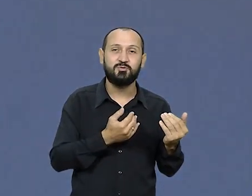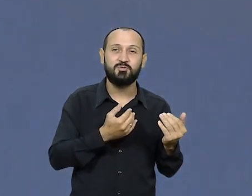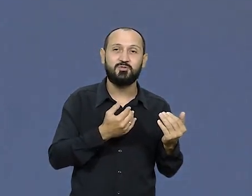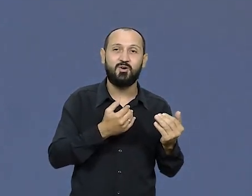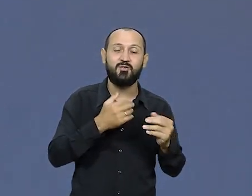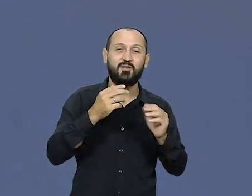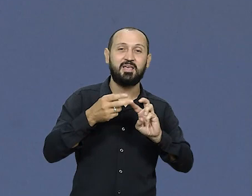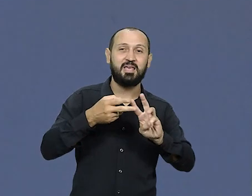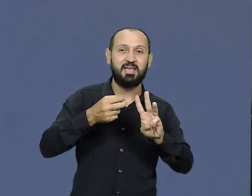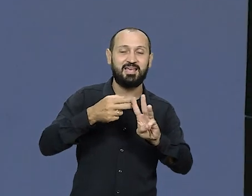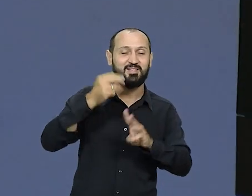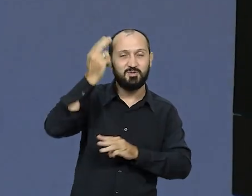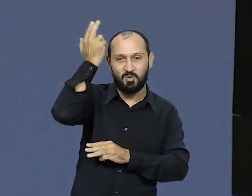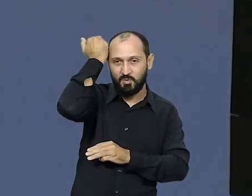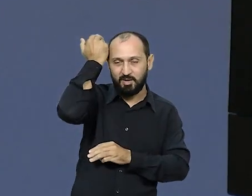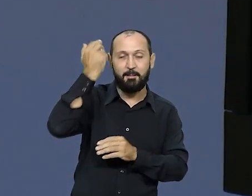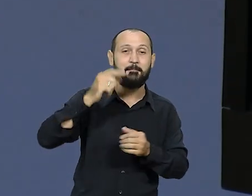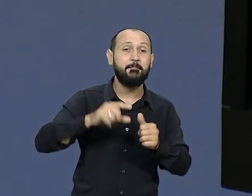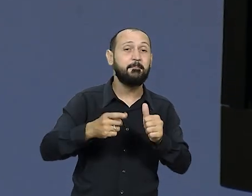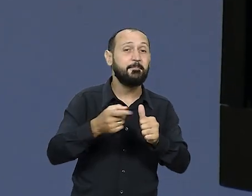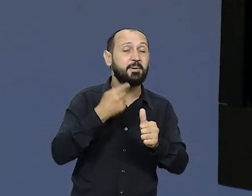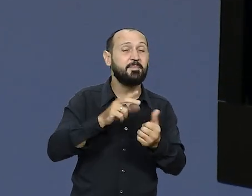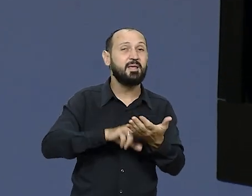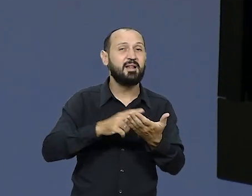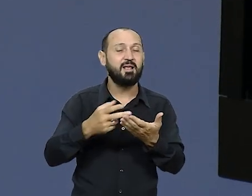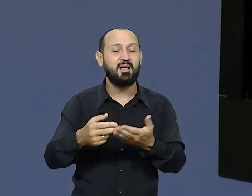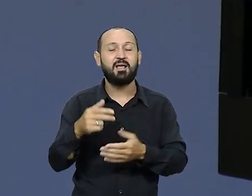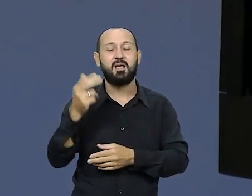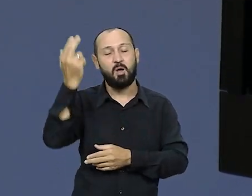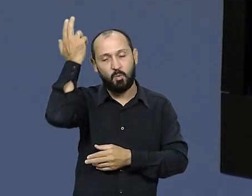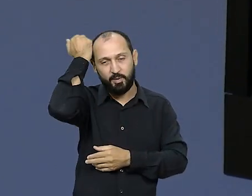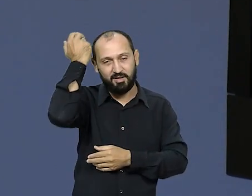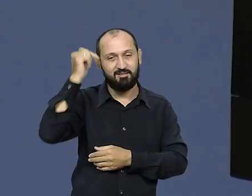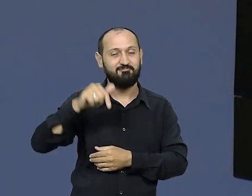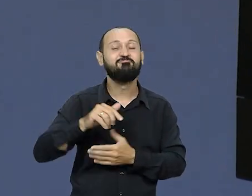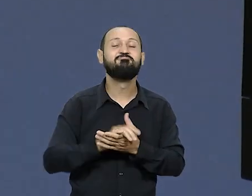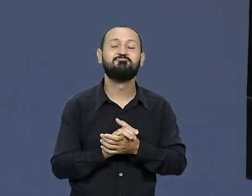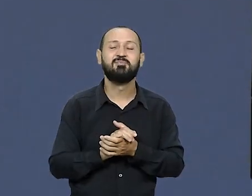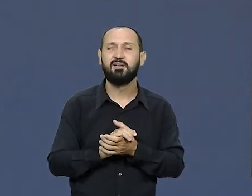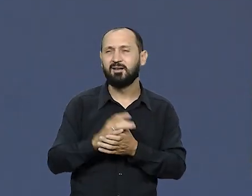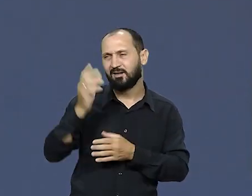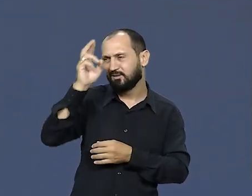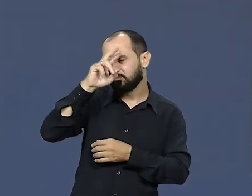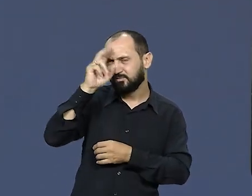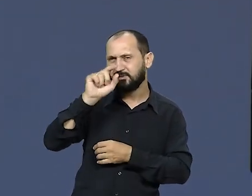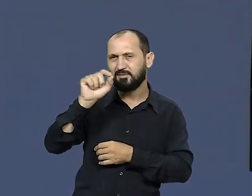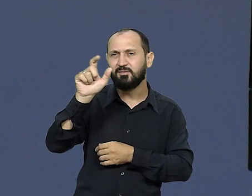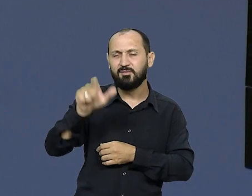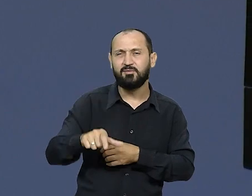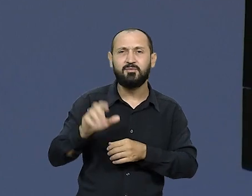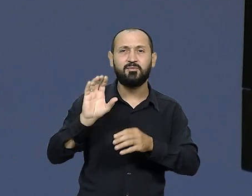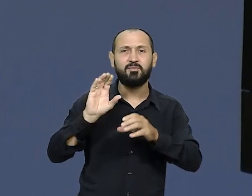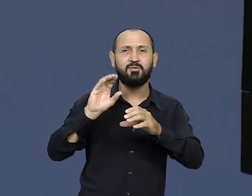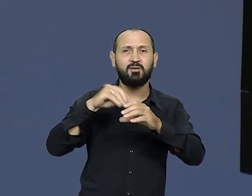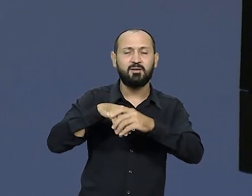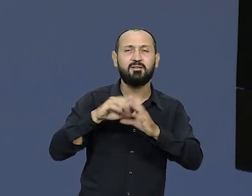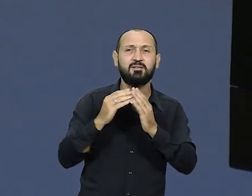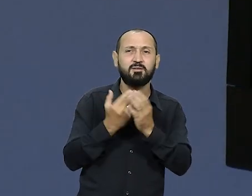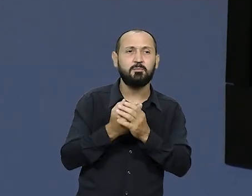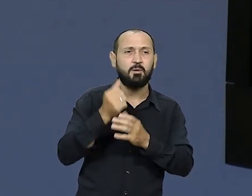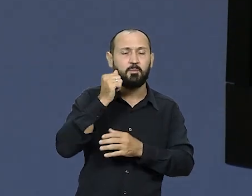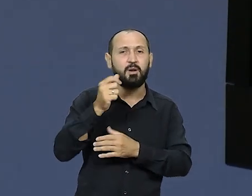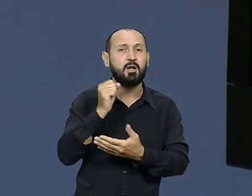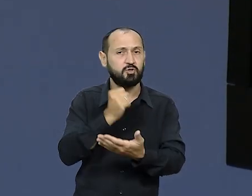só que legal. A primeira cartilha traduzida para Guarani. Quem que traduziu isso? Eu não vou lembrar. Foi o pessoal da escola mesmo? Foi uma mulher